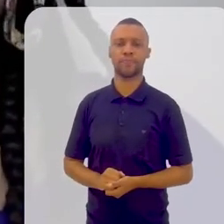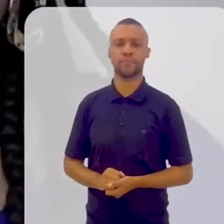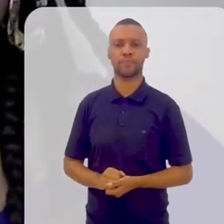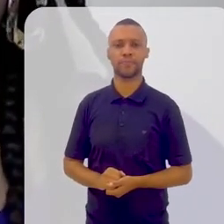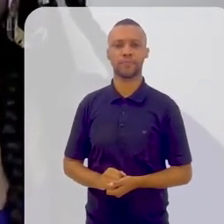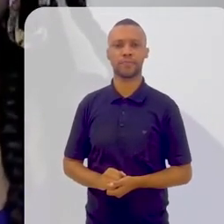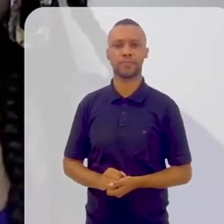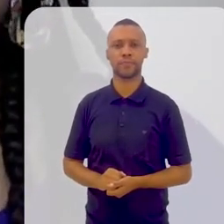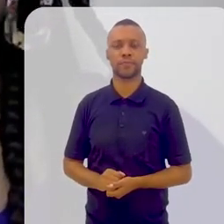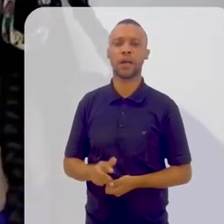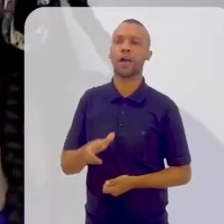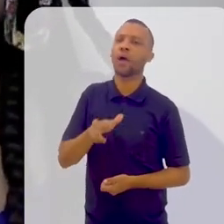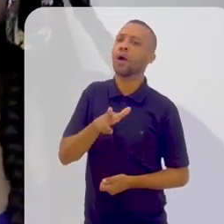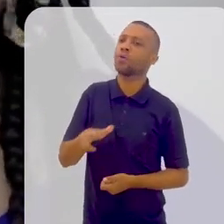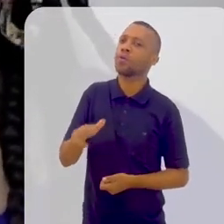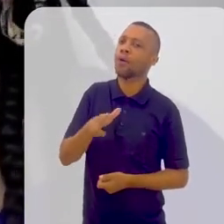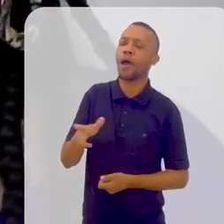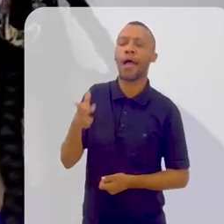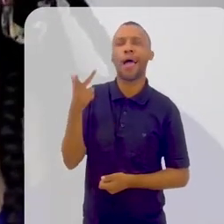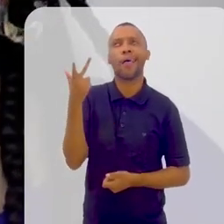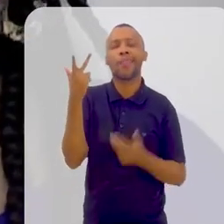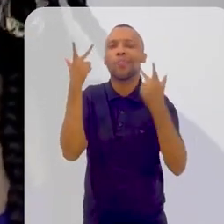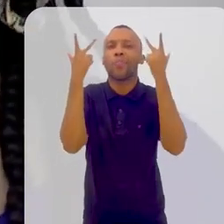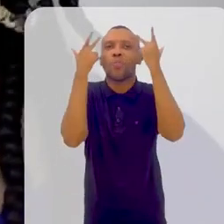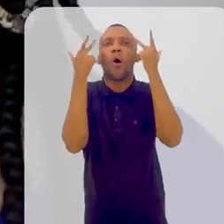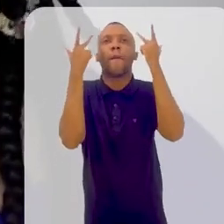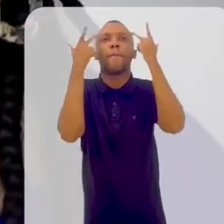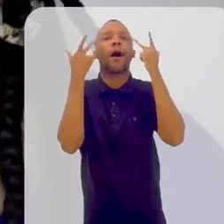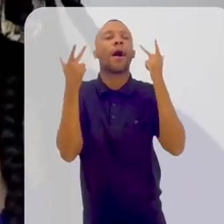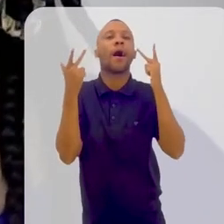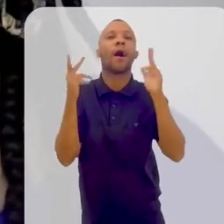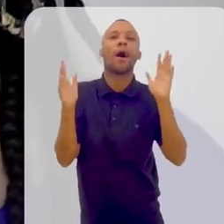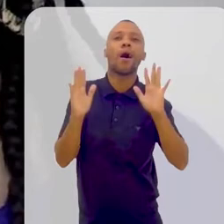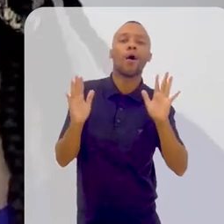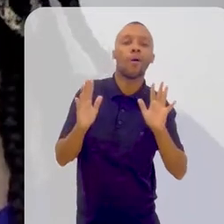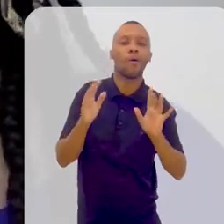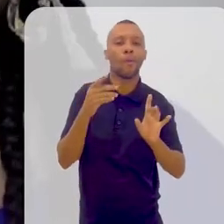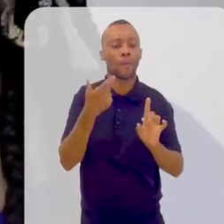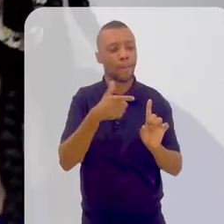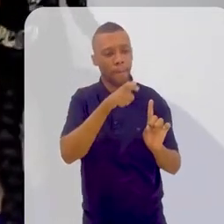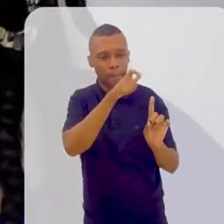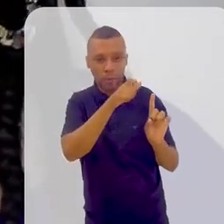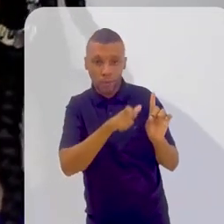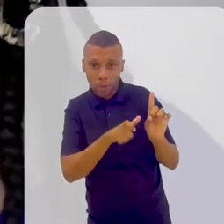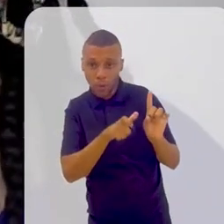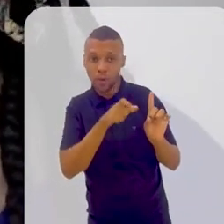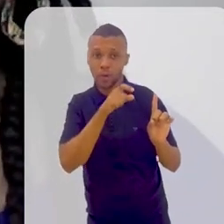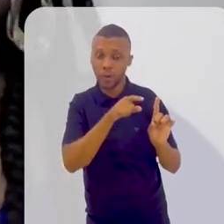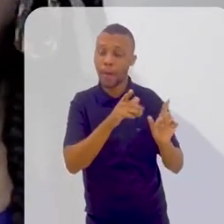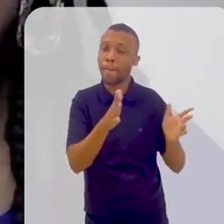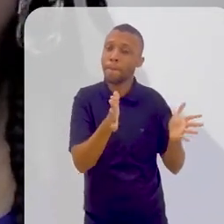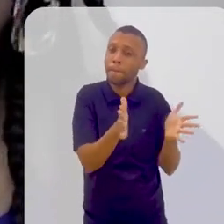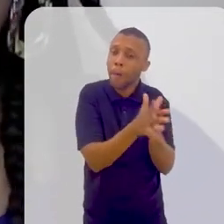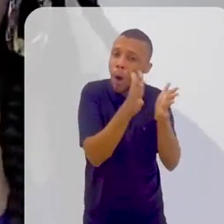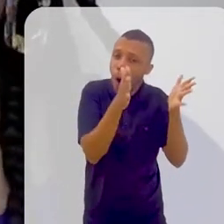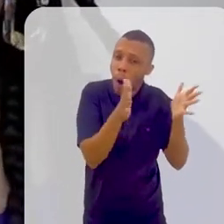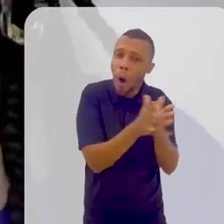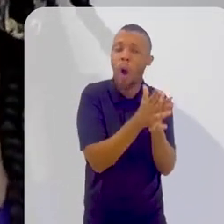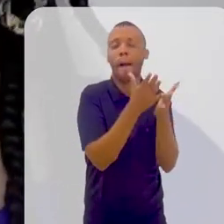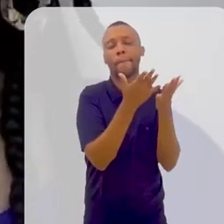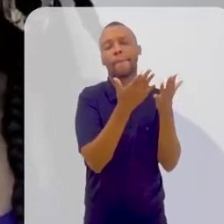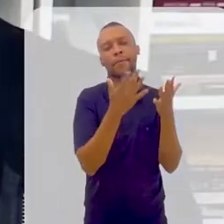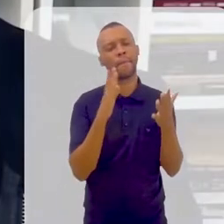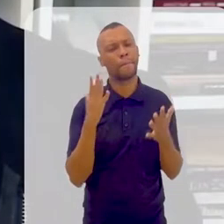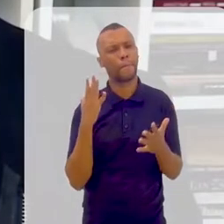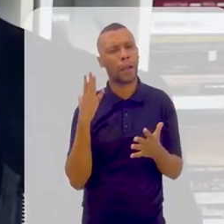Não é normal nem natural uma pessoa que veio da onde eu vim,